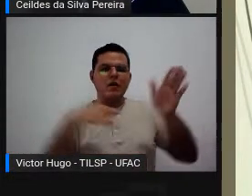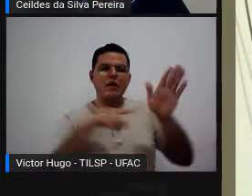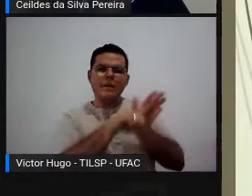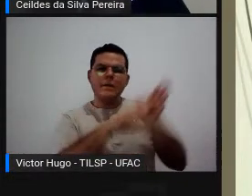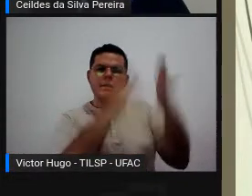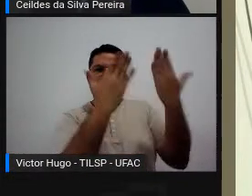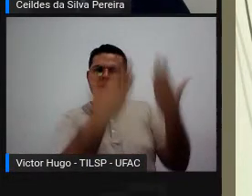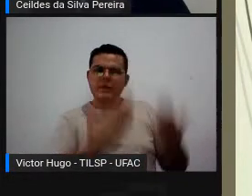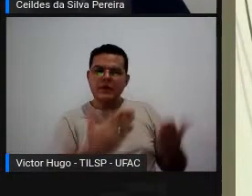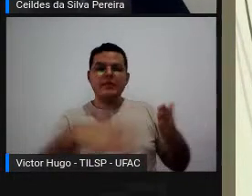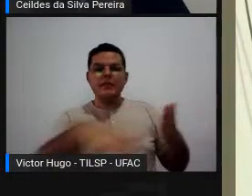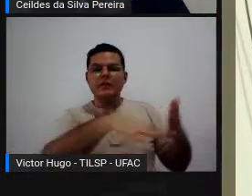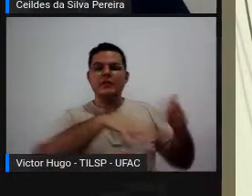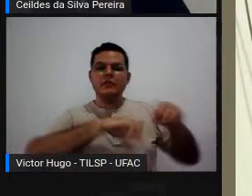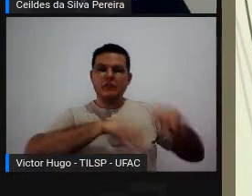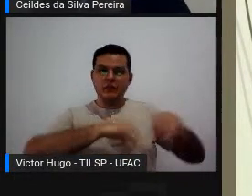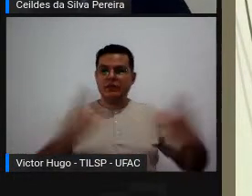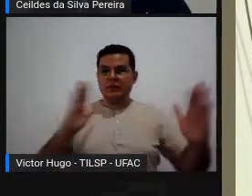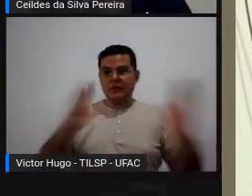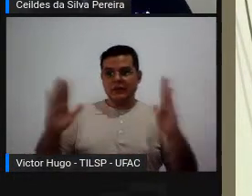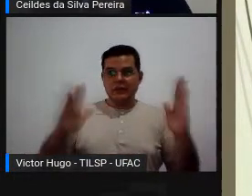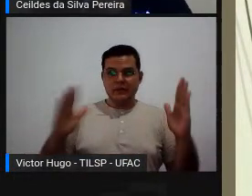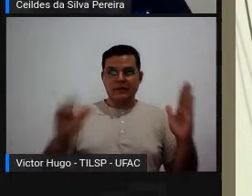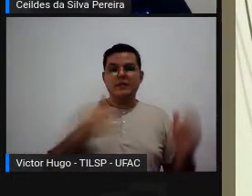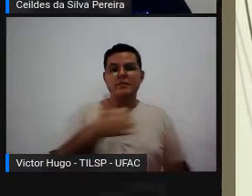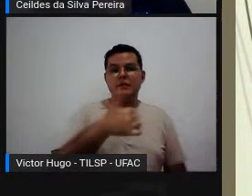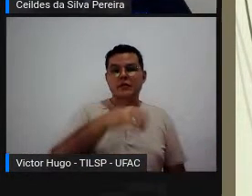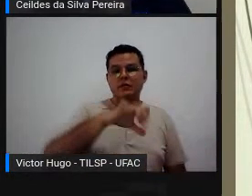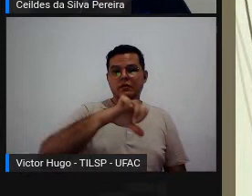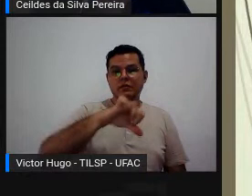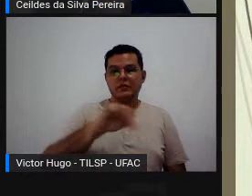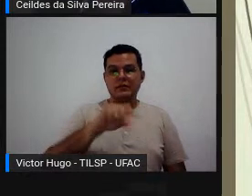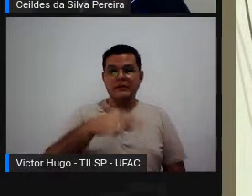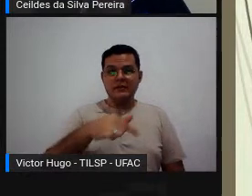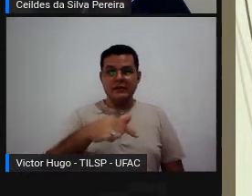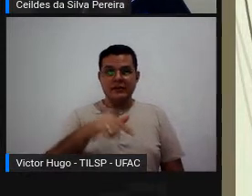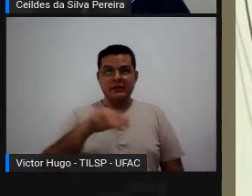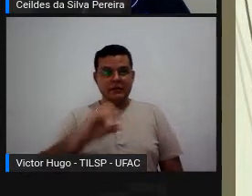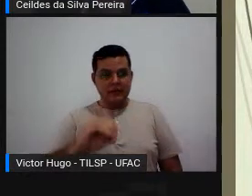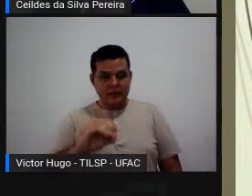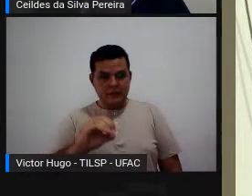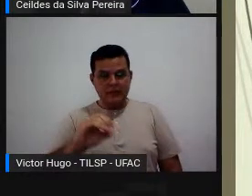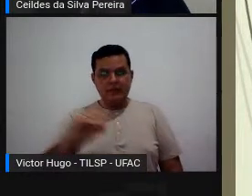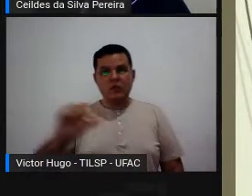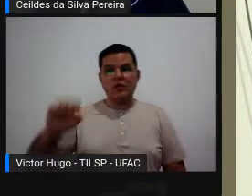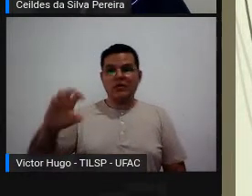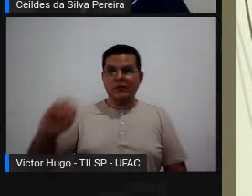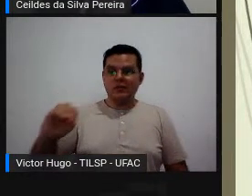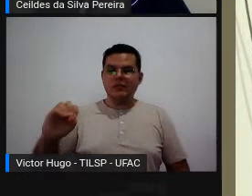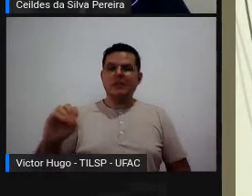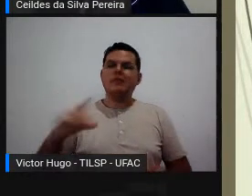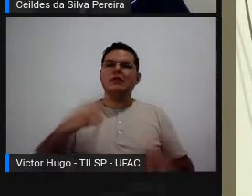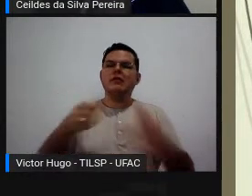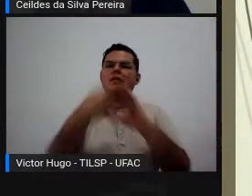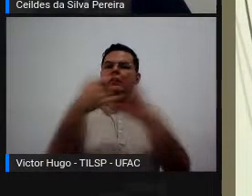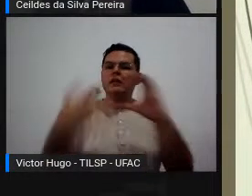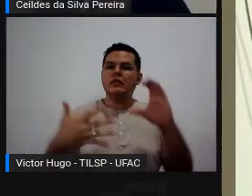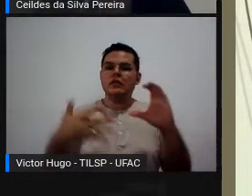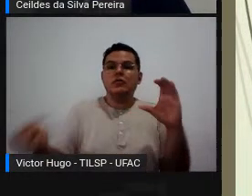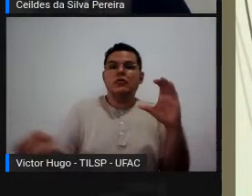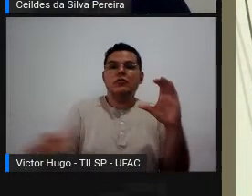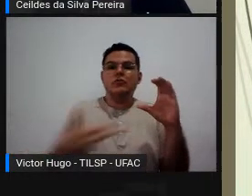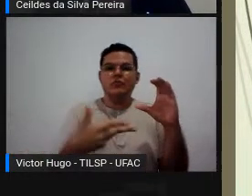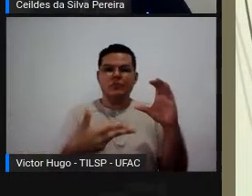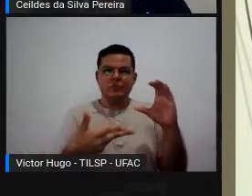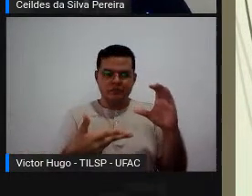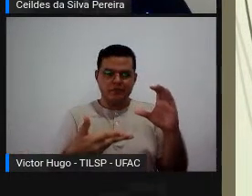1970 e 1980, caracterizam-se pelo discurso do novo, como a professora já salientou em sua fala anterior,